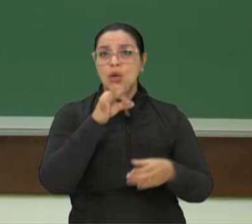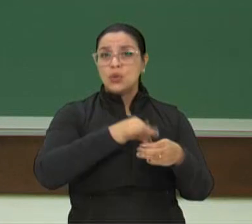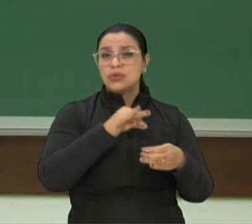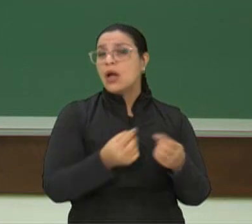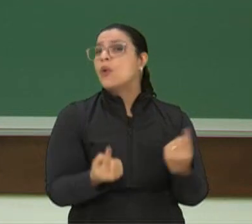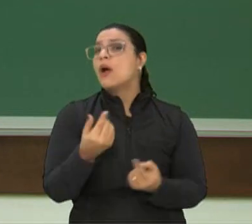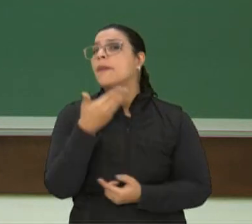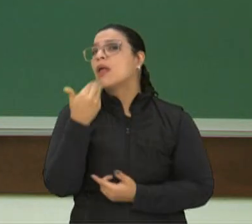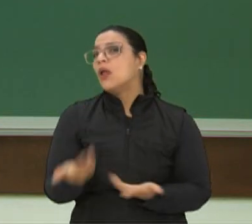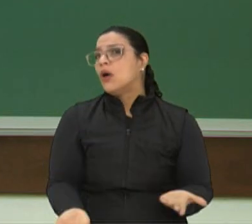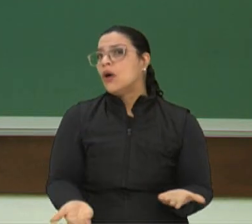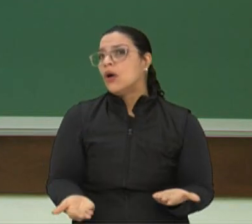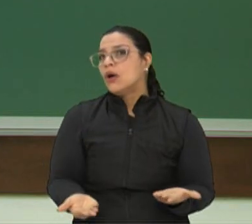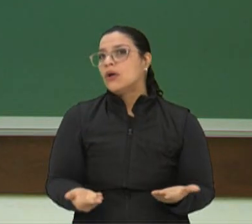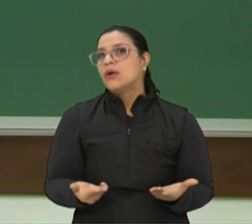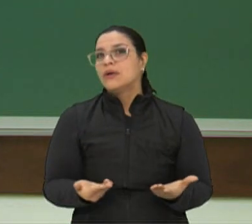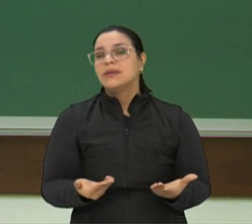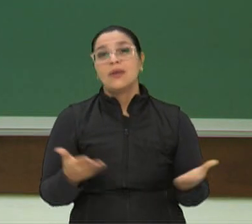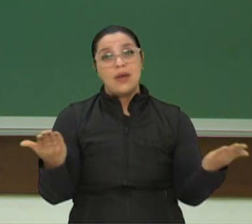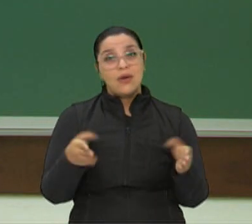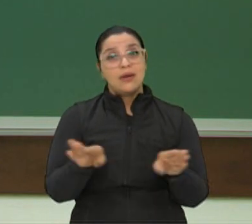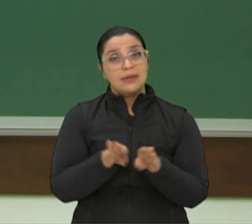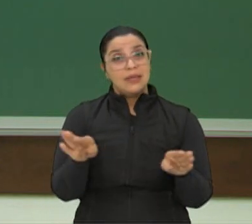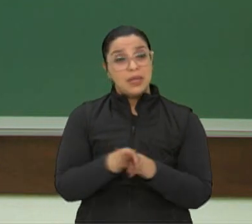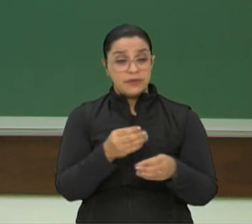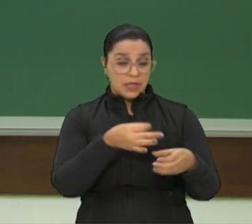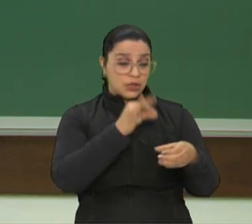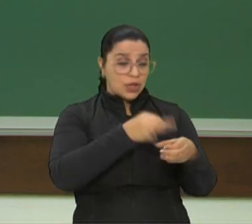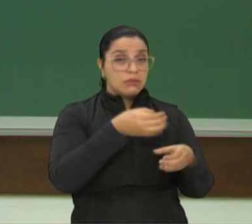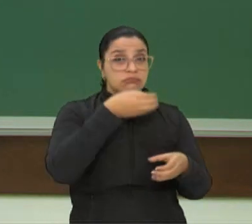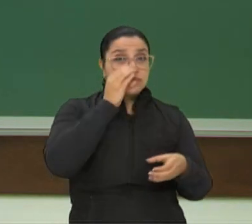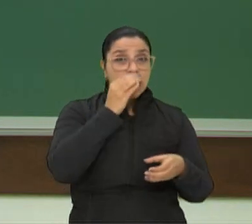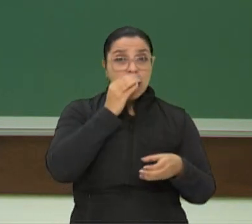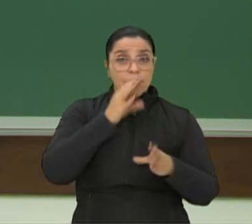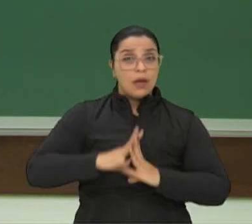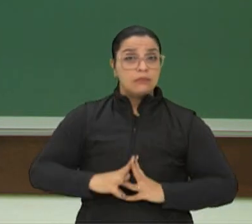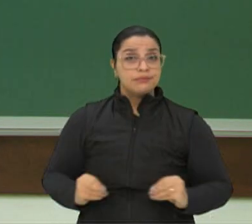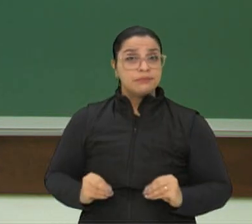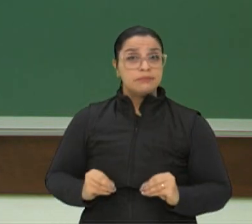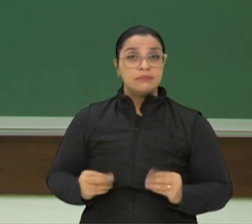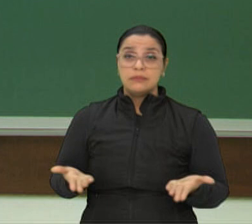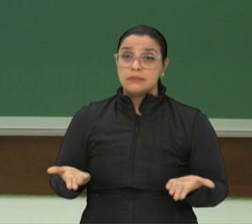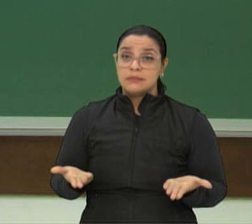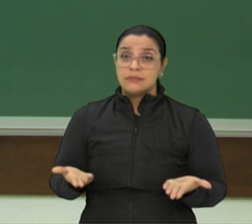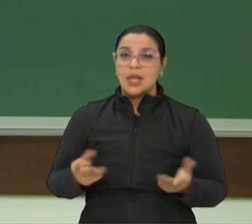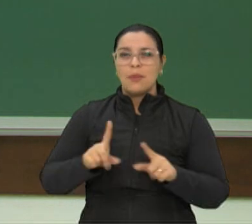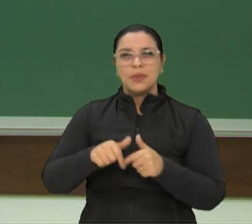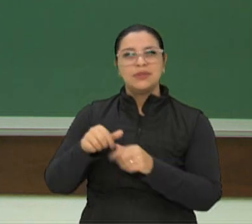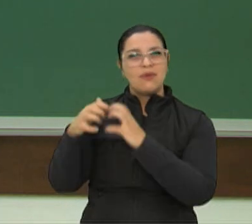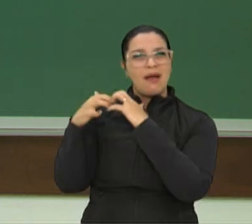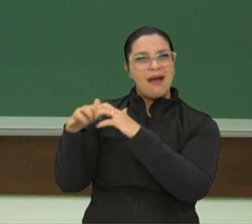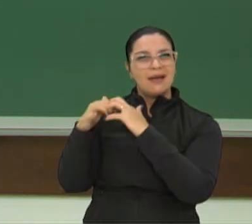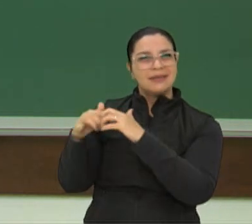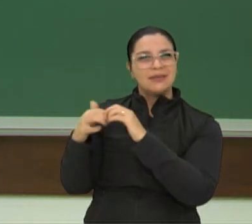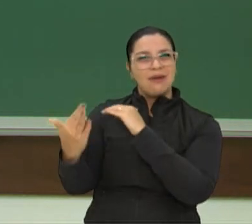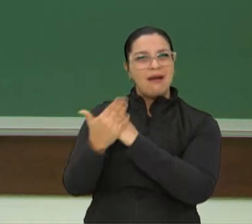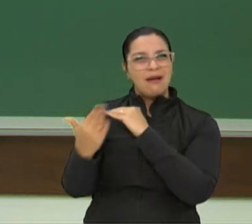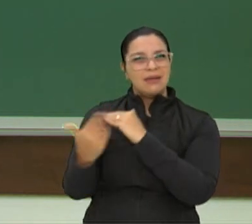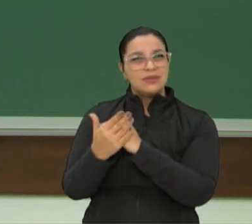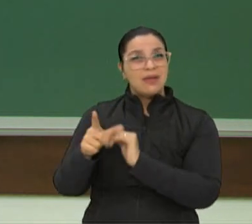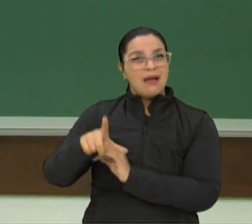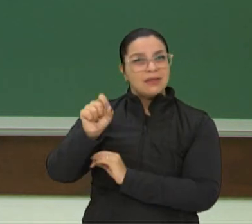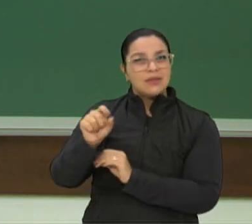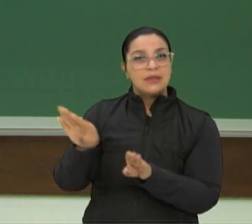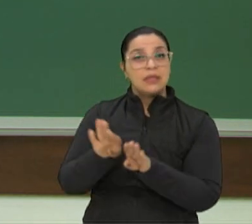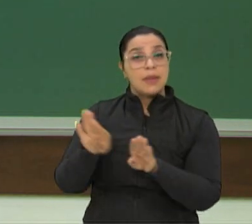escolher dos males o menor para resolver esse problema. É isso que a razão pode fazer. Mas percebe que quem, né, vai dar o